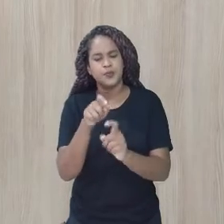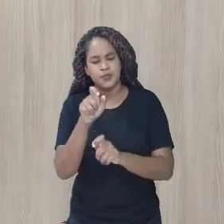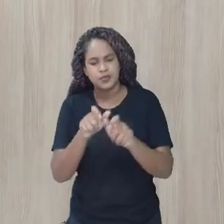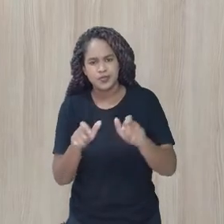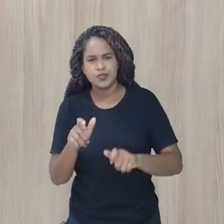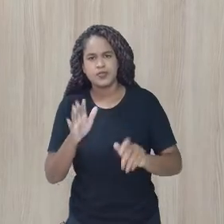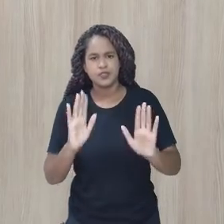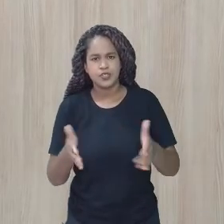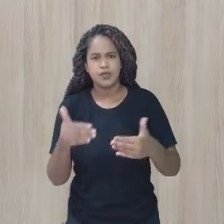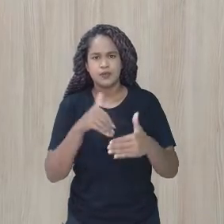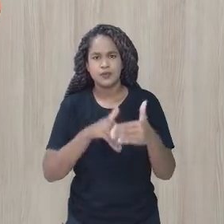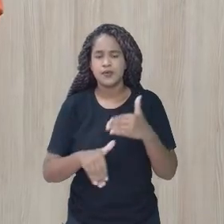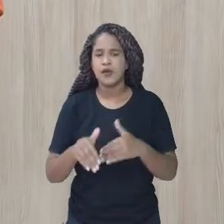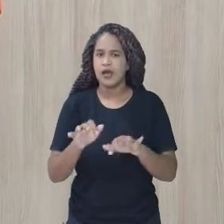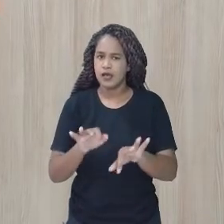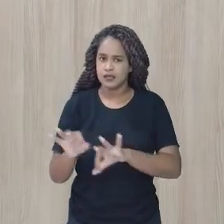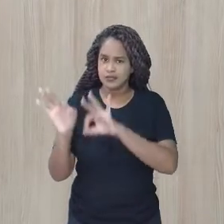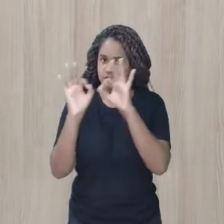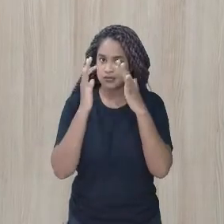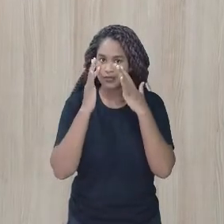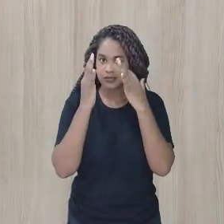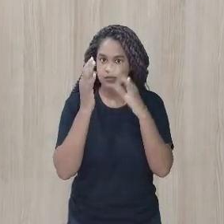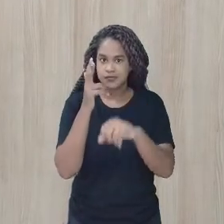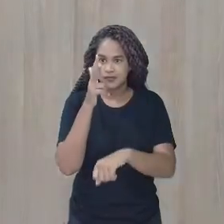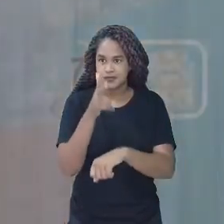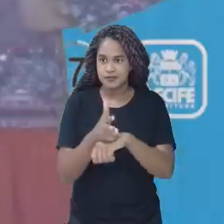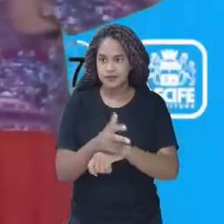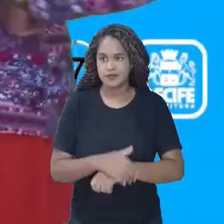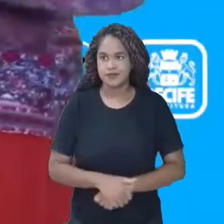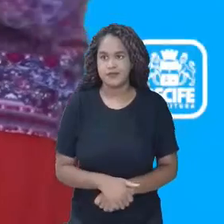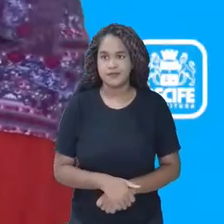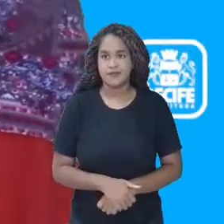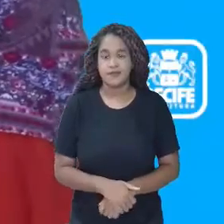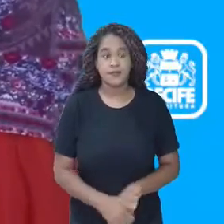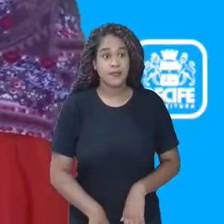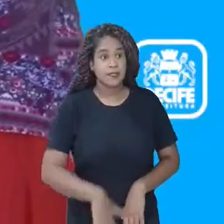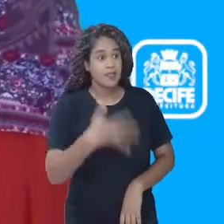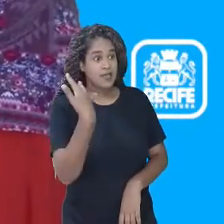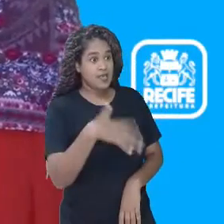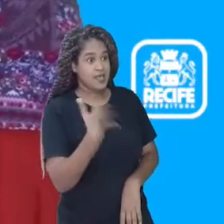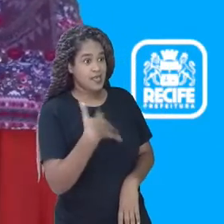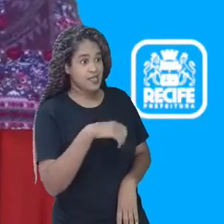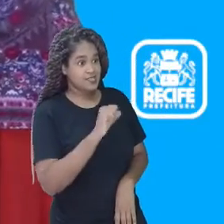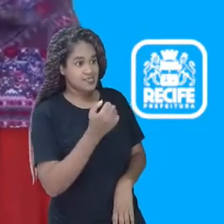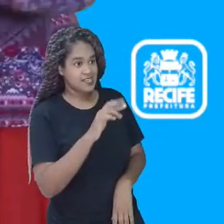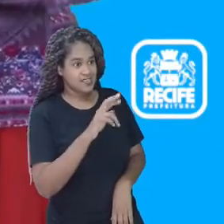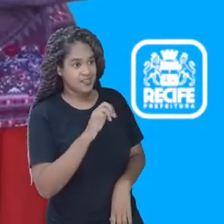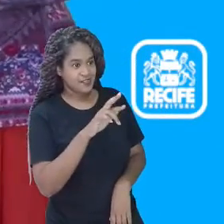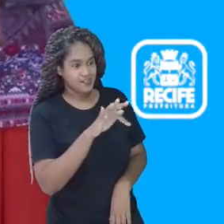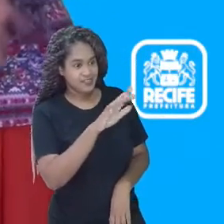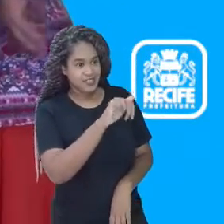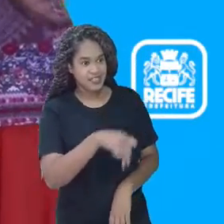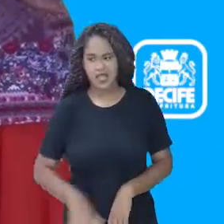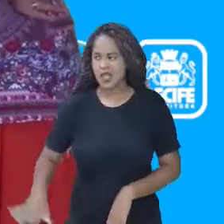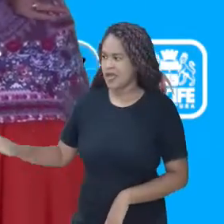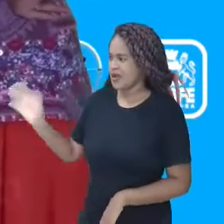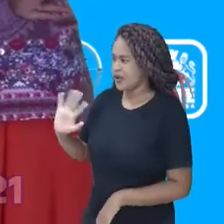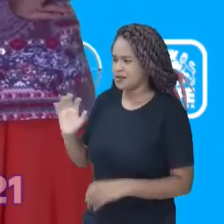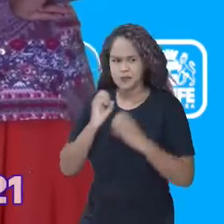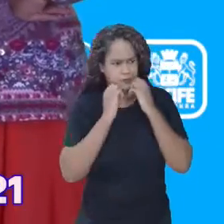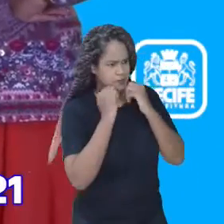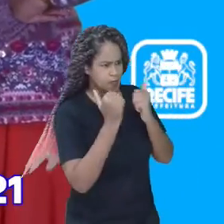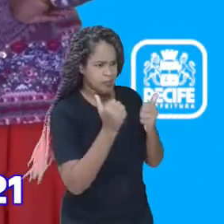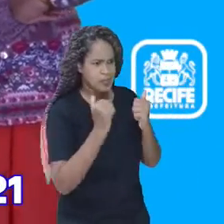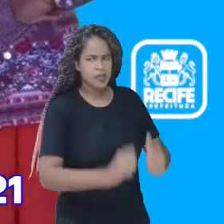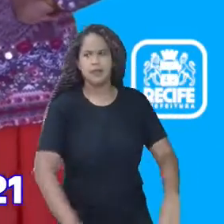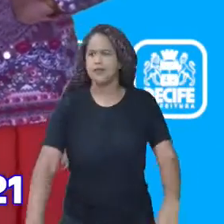se inscrevam também. Prestem atenção nesse vídeo. Serafina! Oi, Marita! Tudo bom contigo?